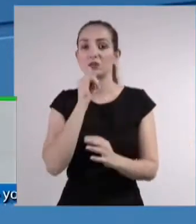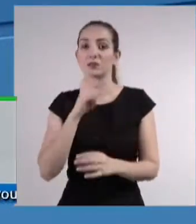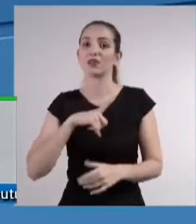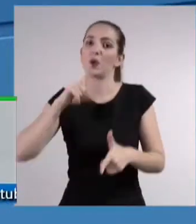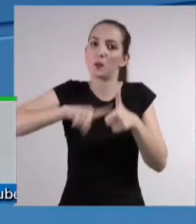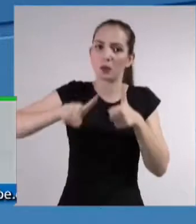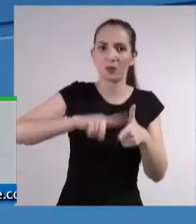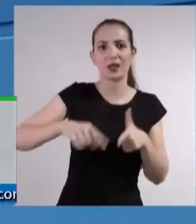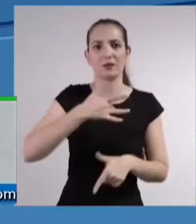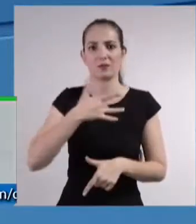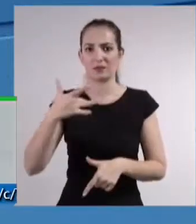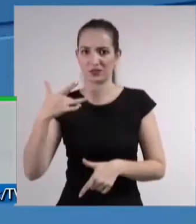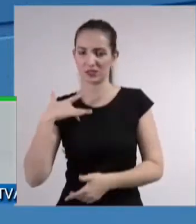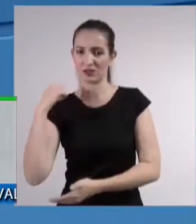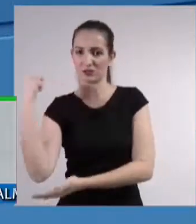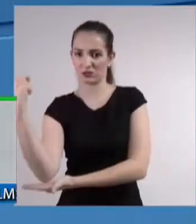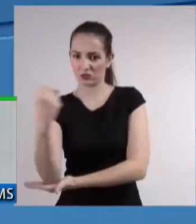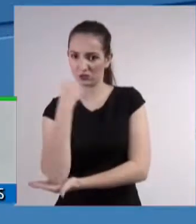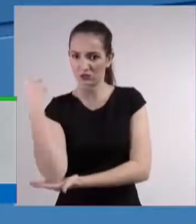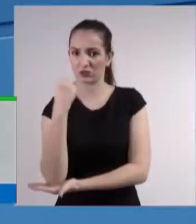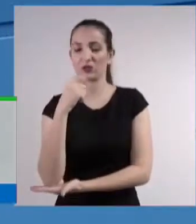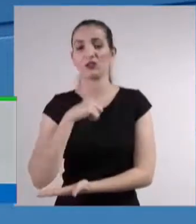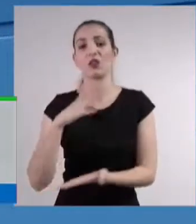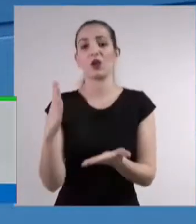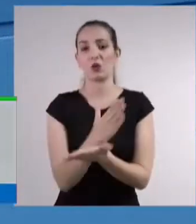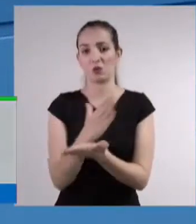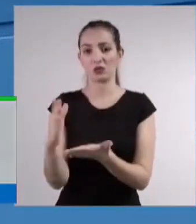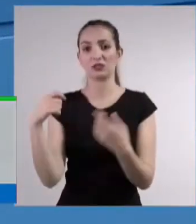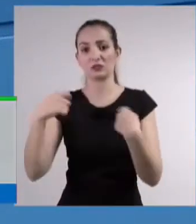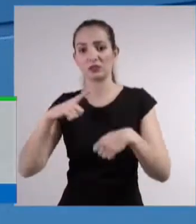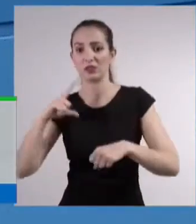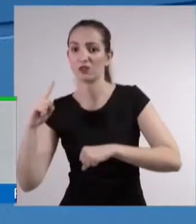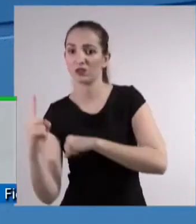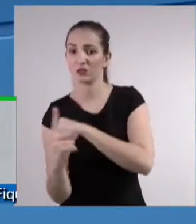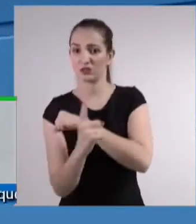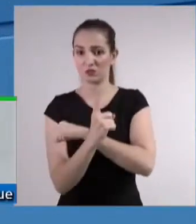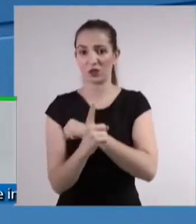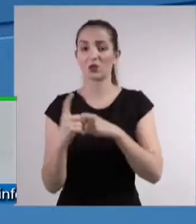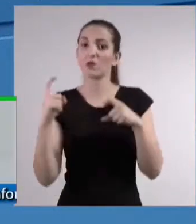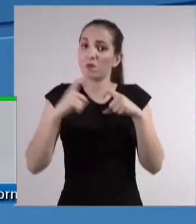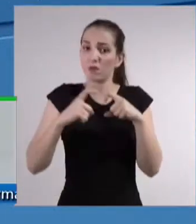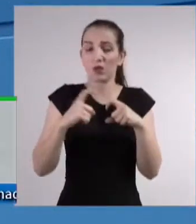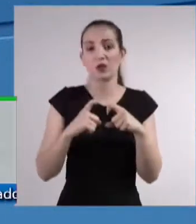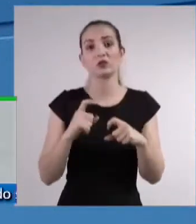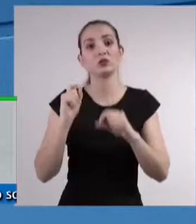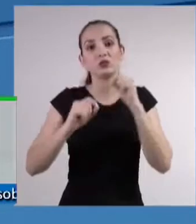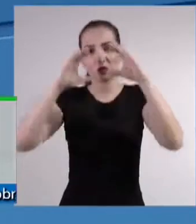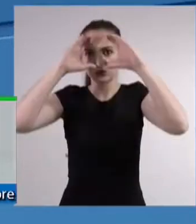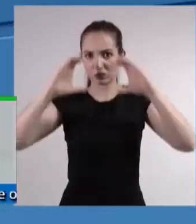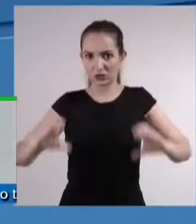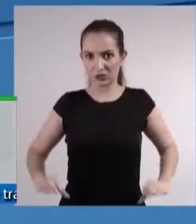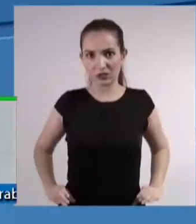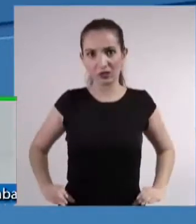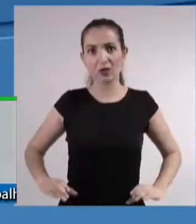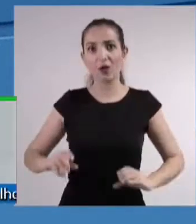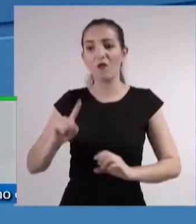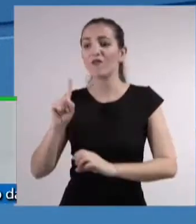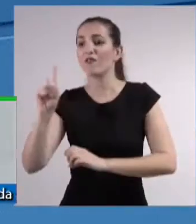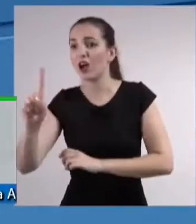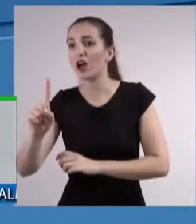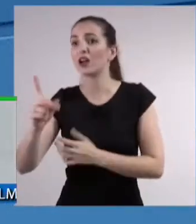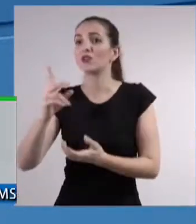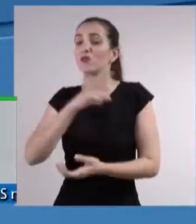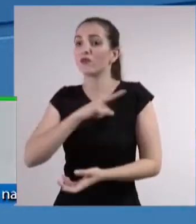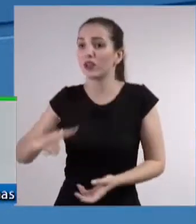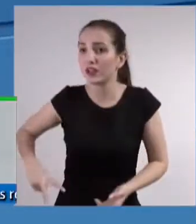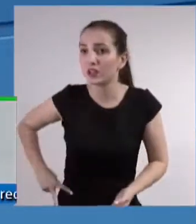uma doença grave, tem alguma coisa que precisa do atendimento médico da saúde, o cidadão bate lá na casa do prefeito, do vereador,